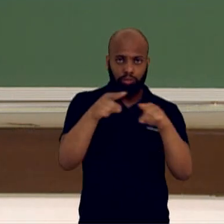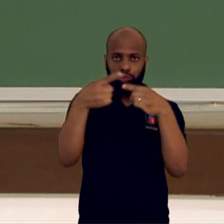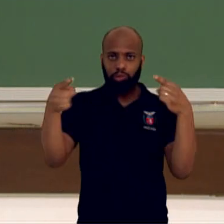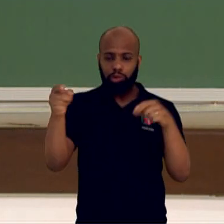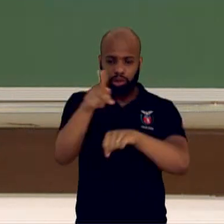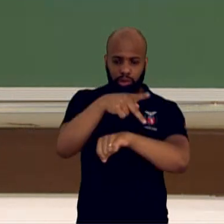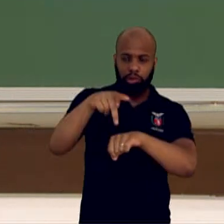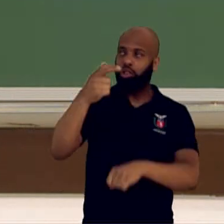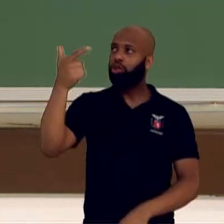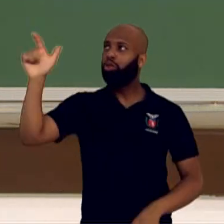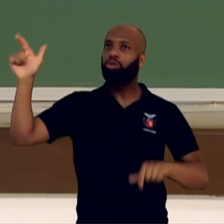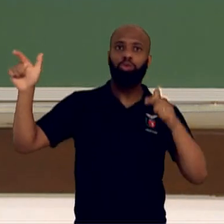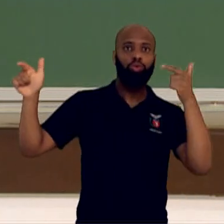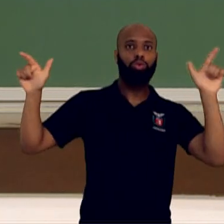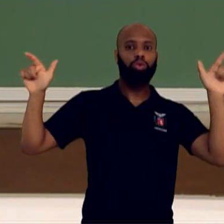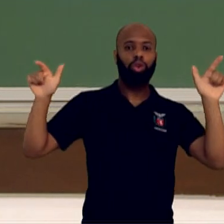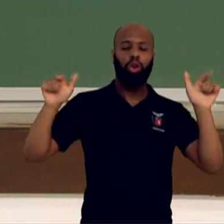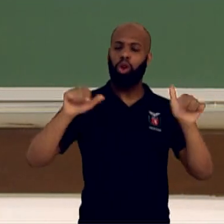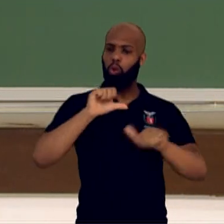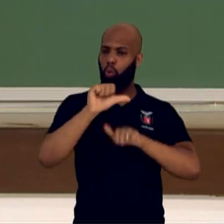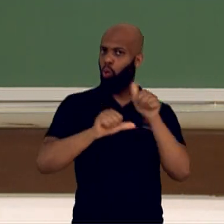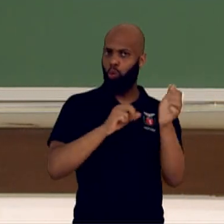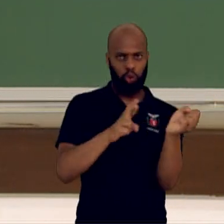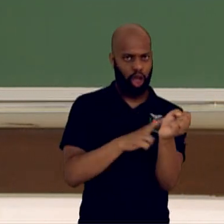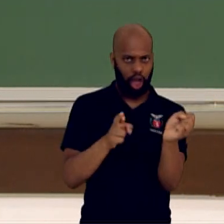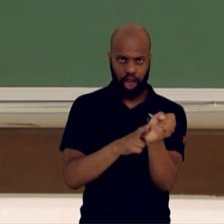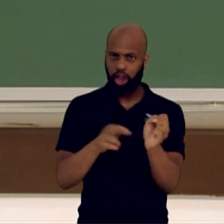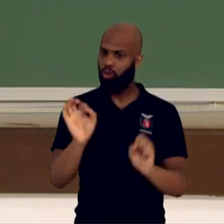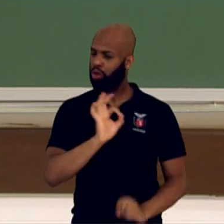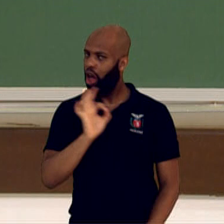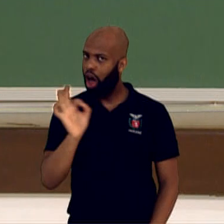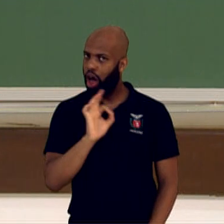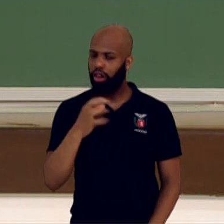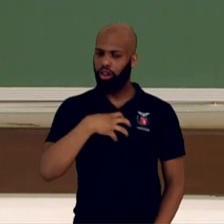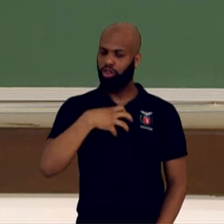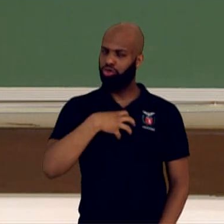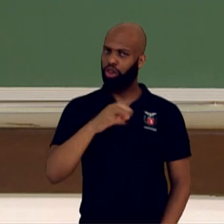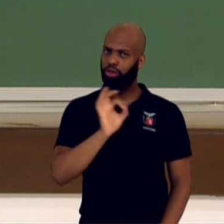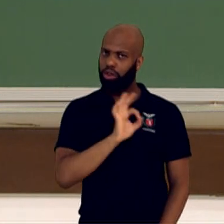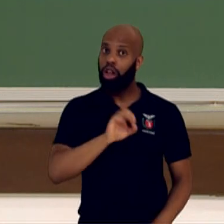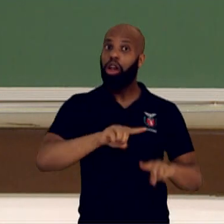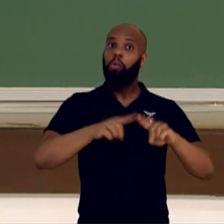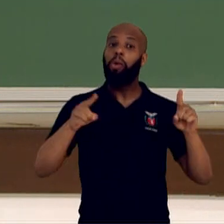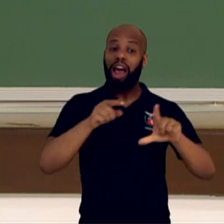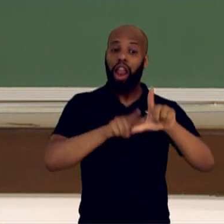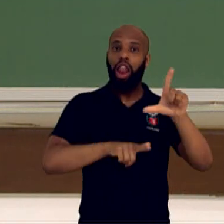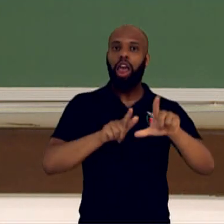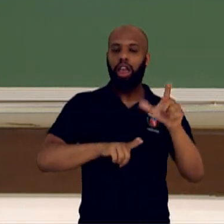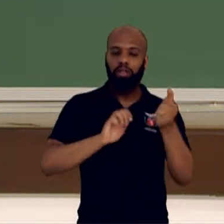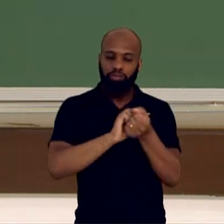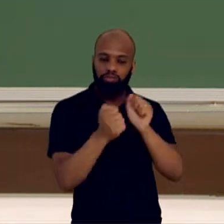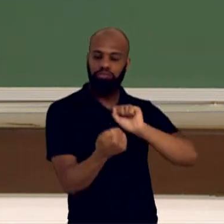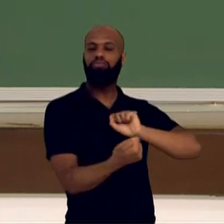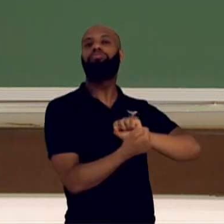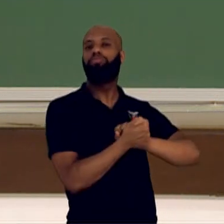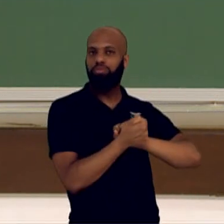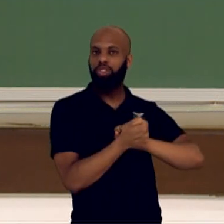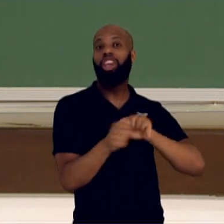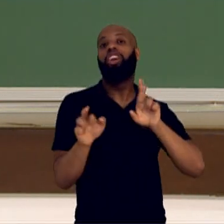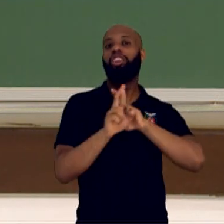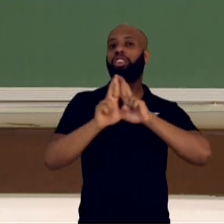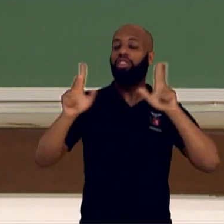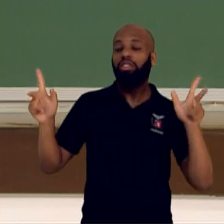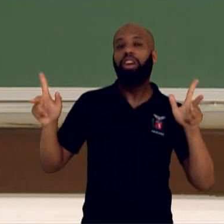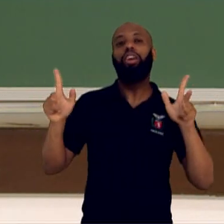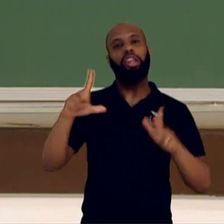Não mudavam nada da melodia, do ritmo, nada, das batidas, nada, nada, nada. Só criavam uma letra